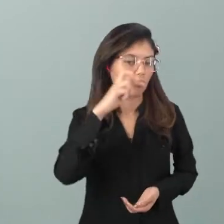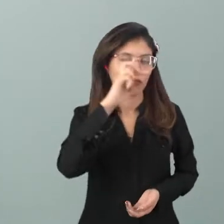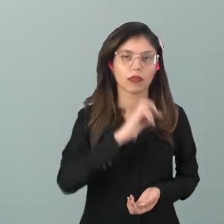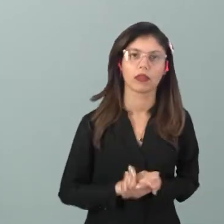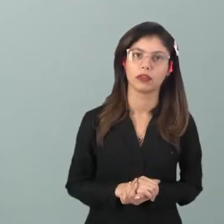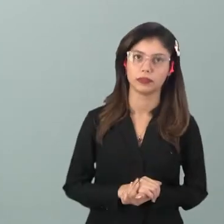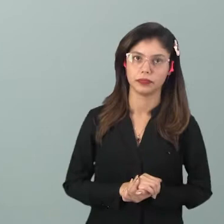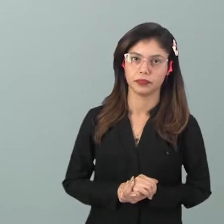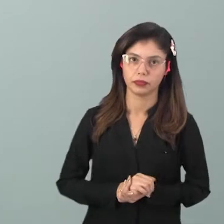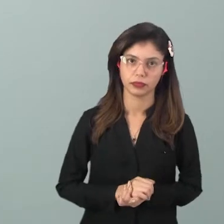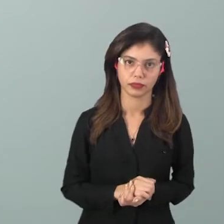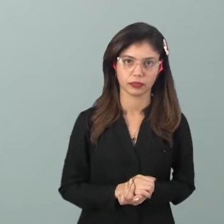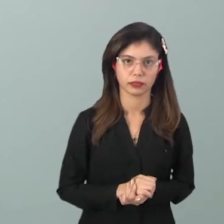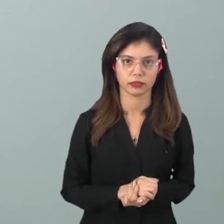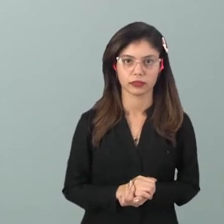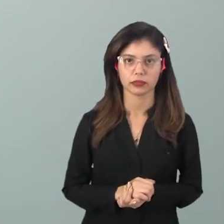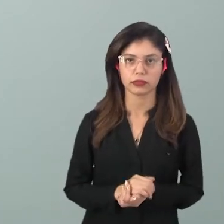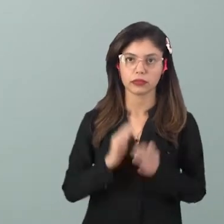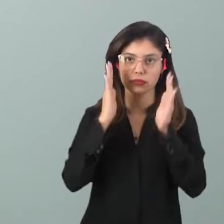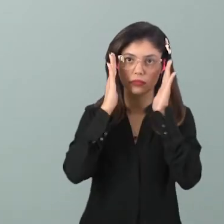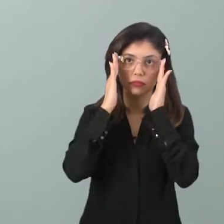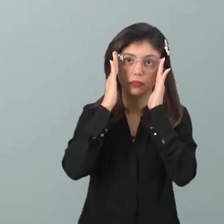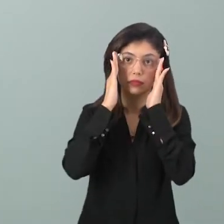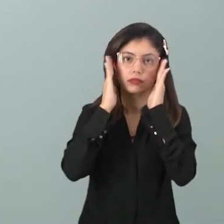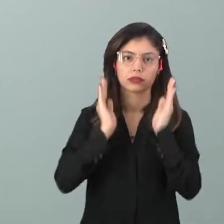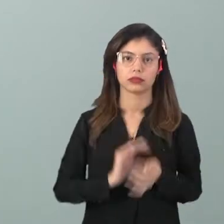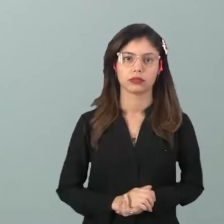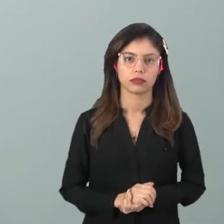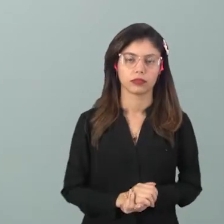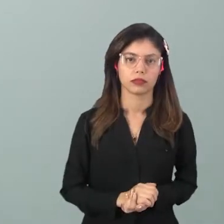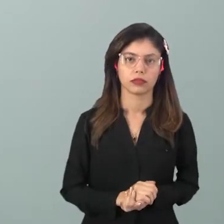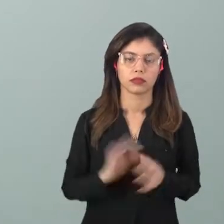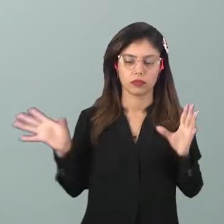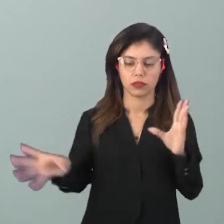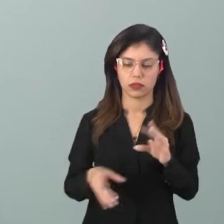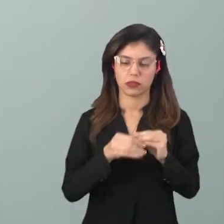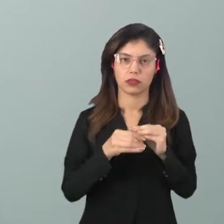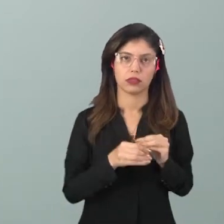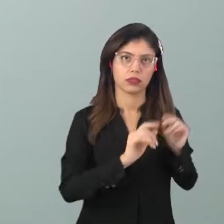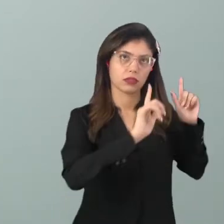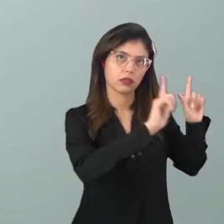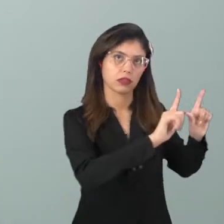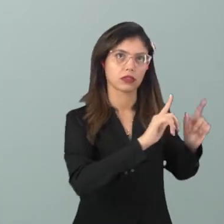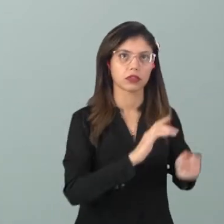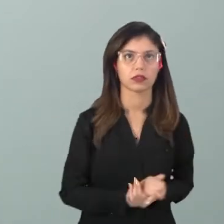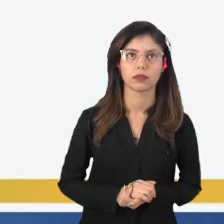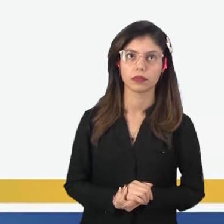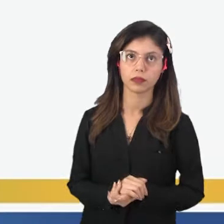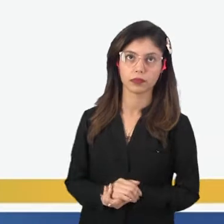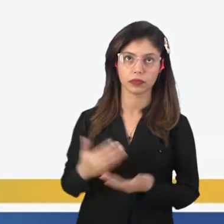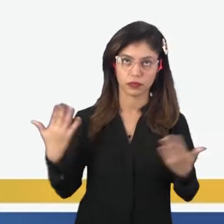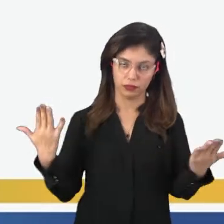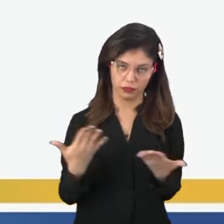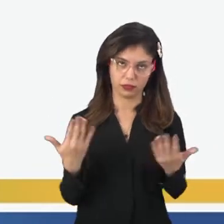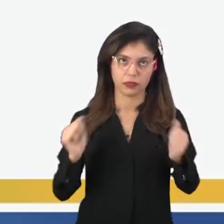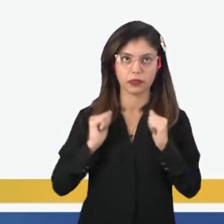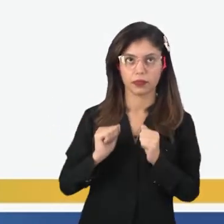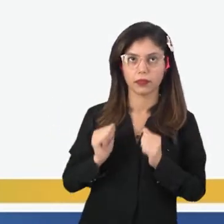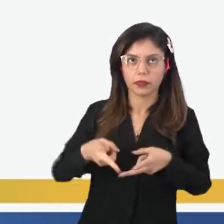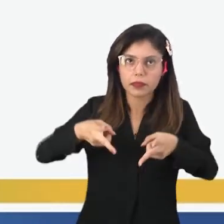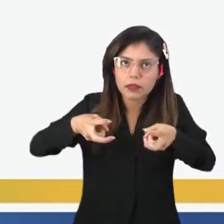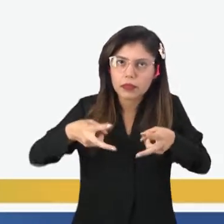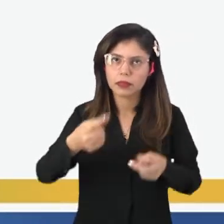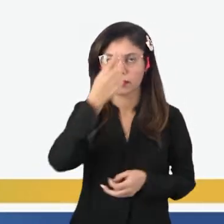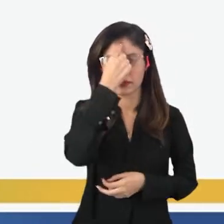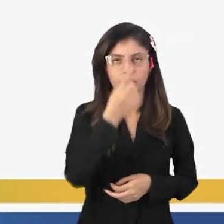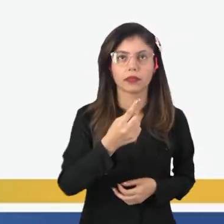o anúncio publicitário que faz a intertextualidade com o quadro Mona Lisa. Podemos perceber